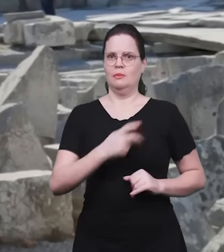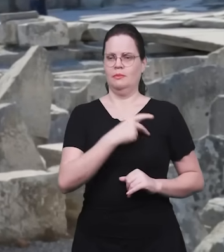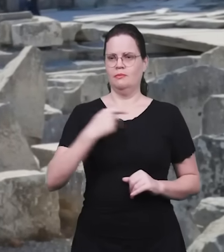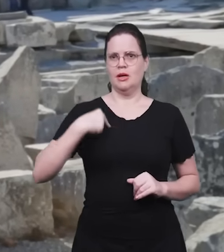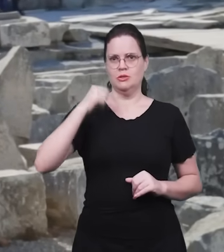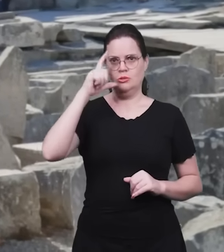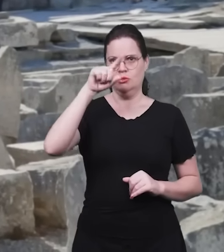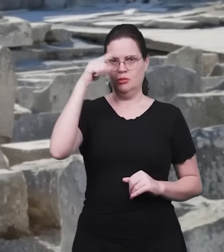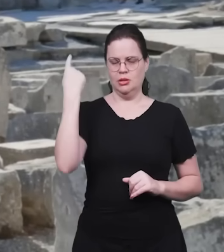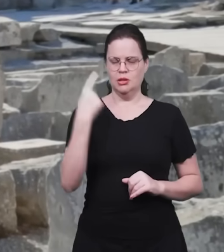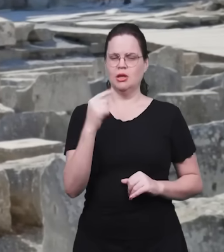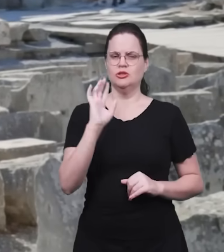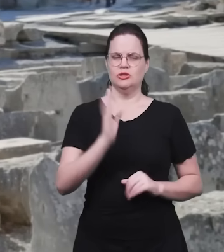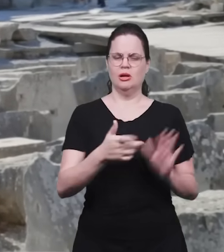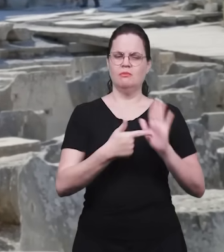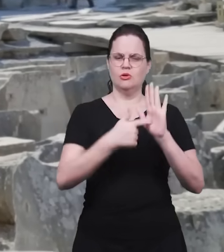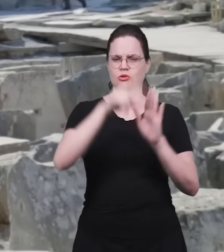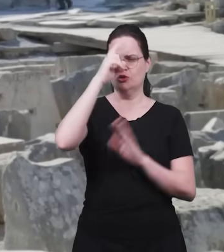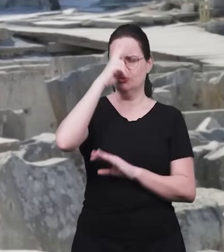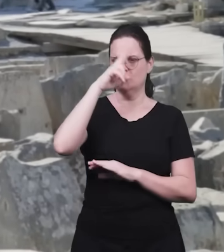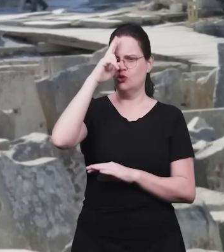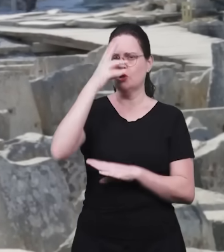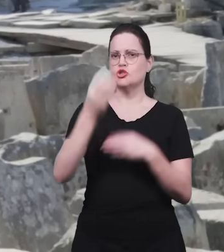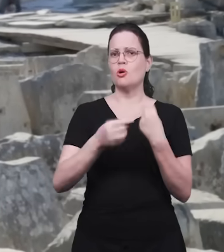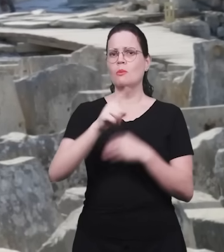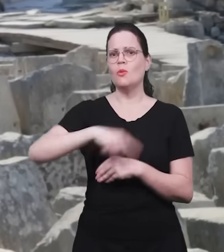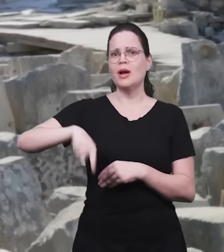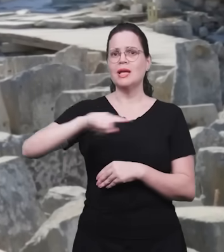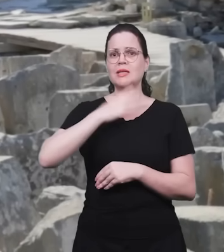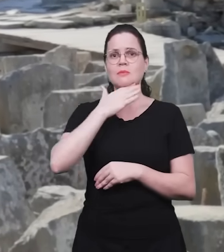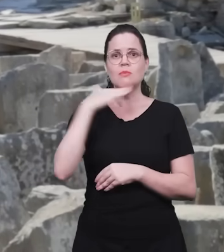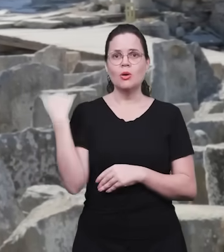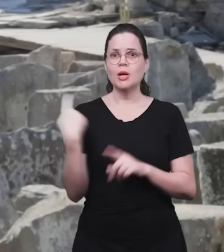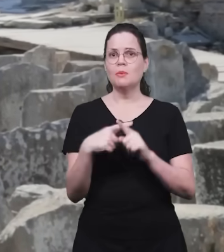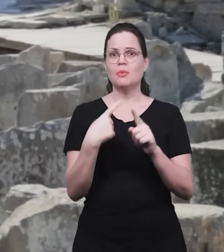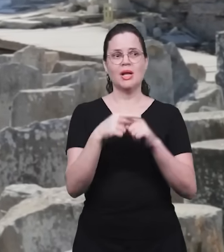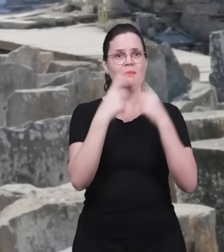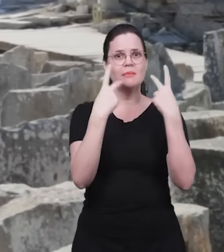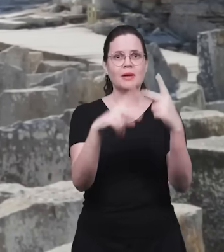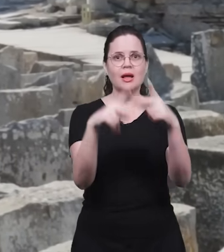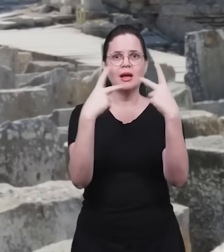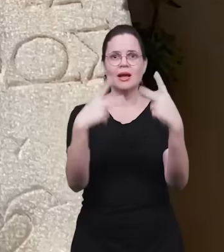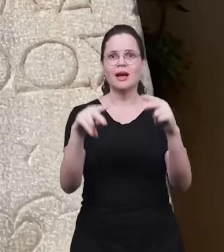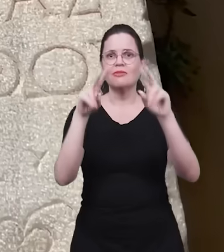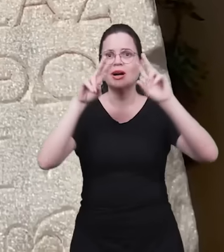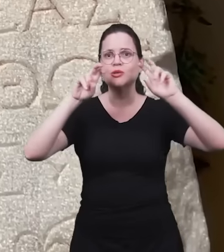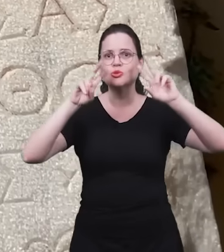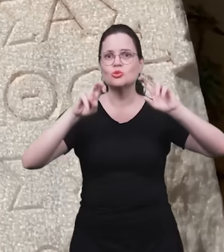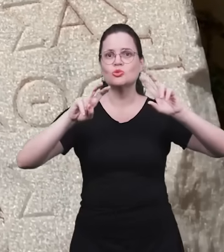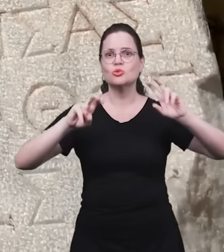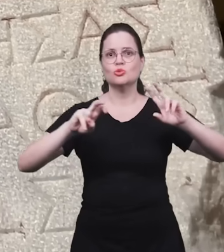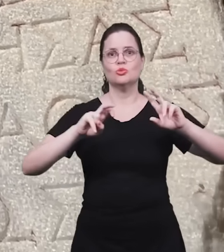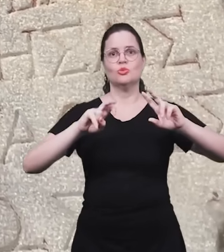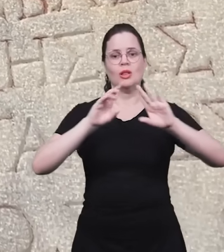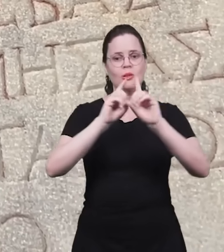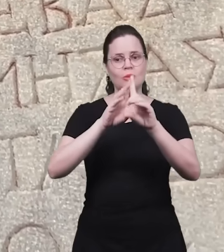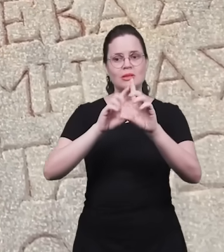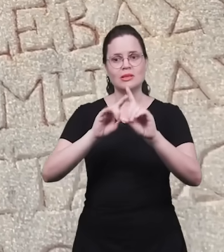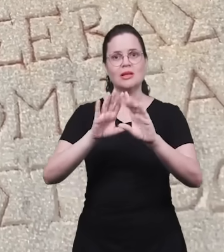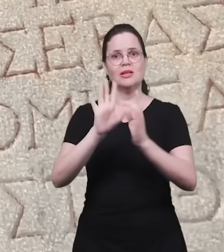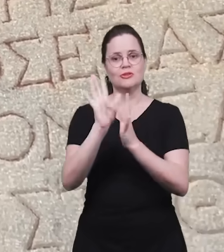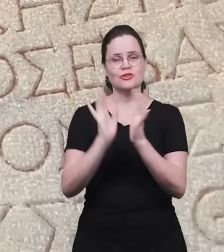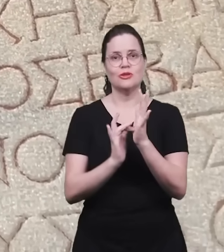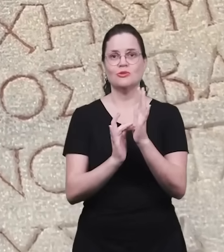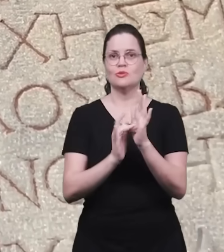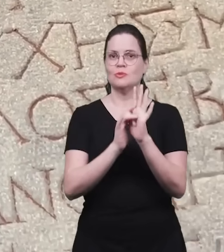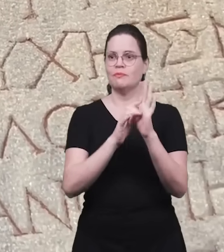mostrado isso e poderá até fazer um pequeno resumo, né, para dizer que a tribulação